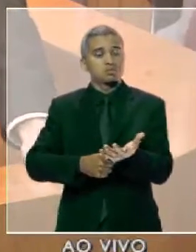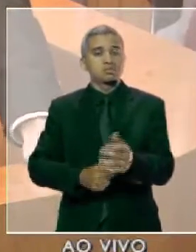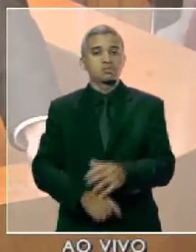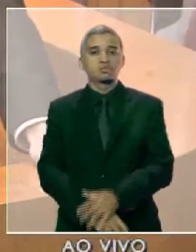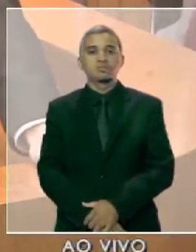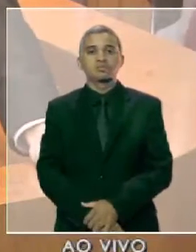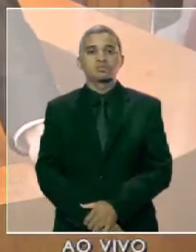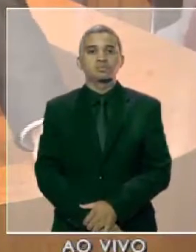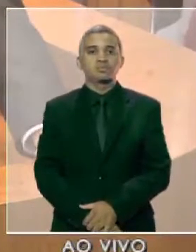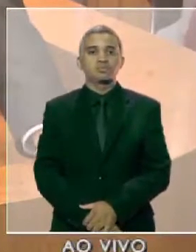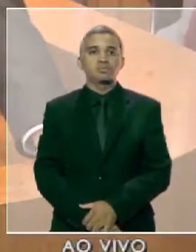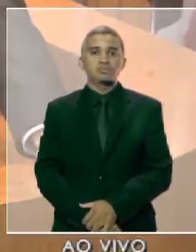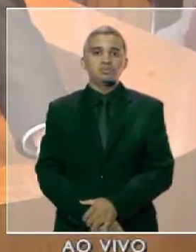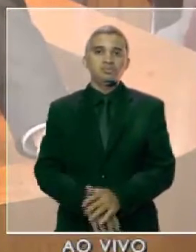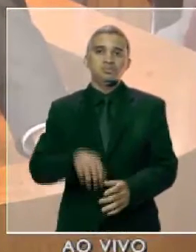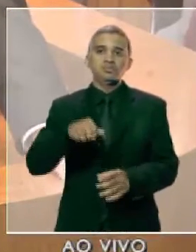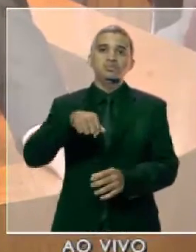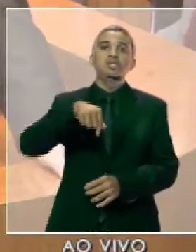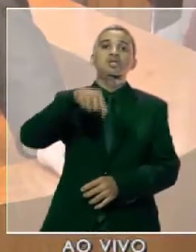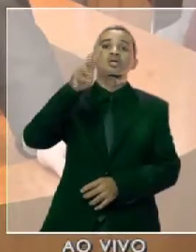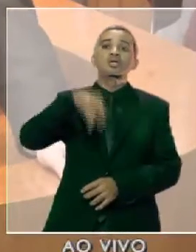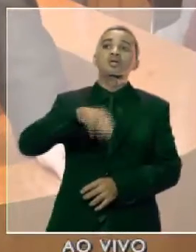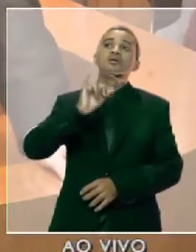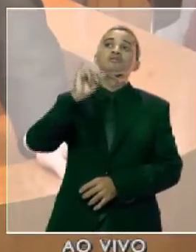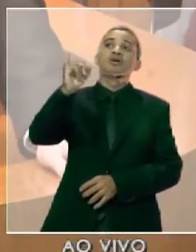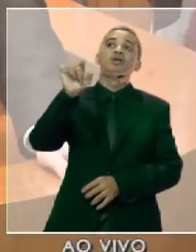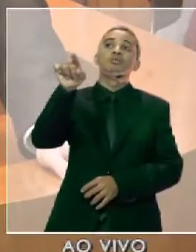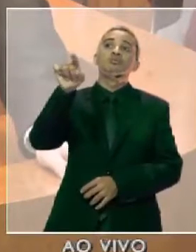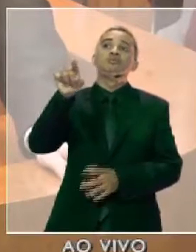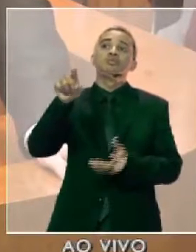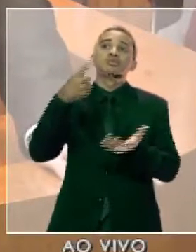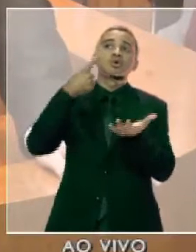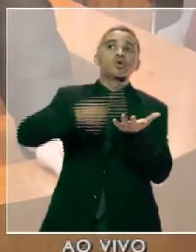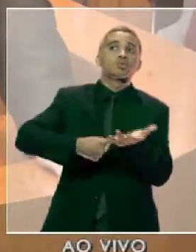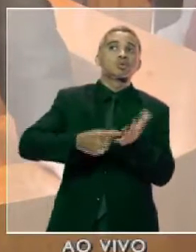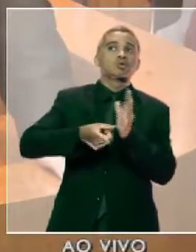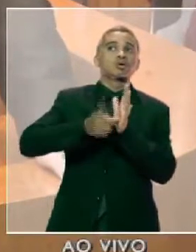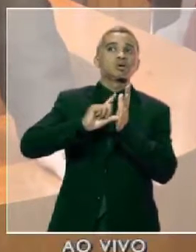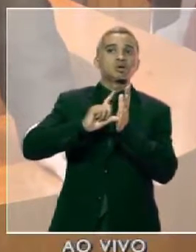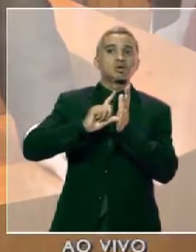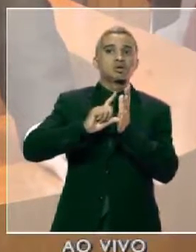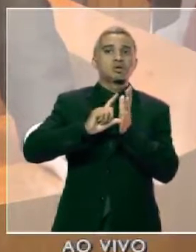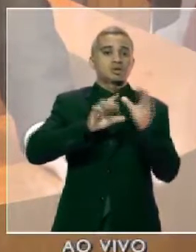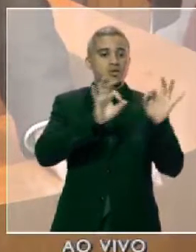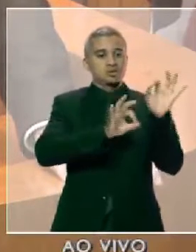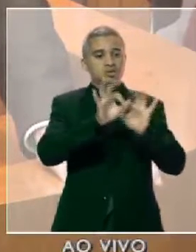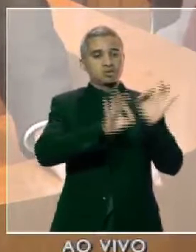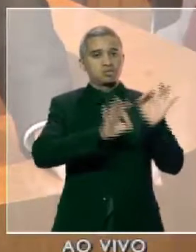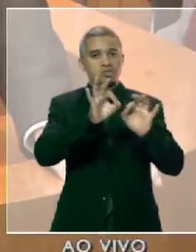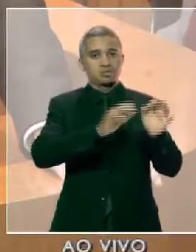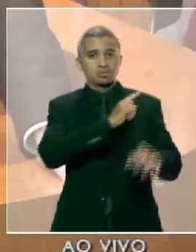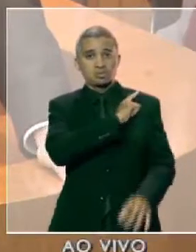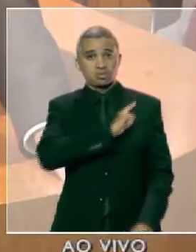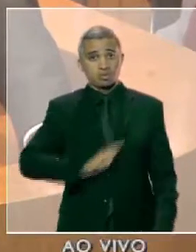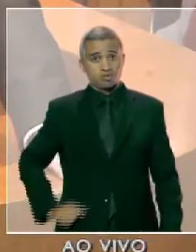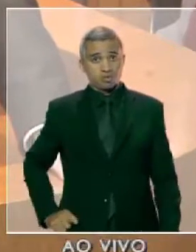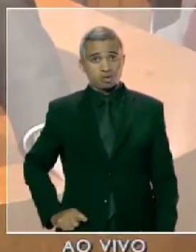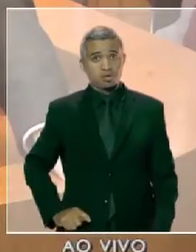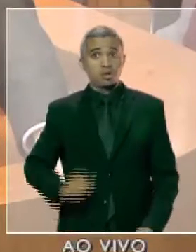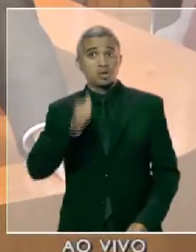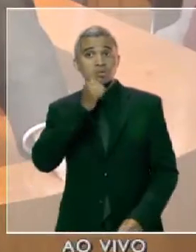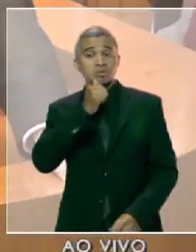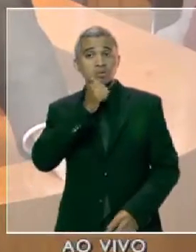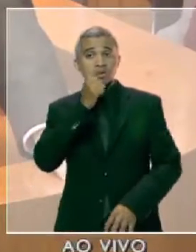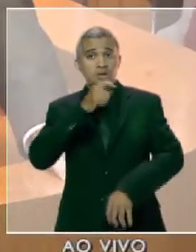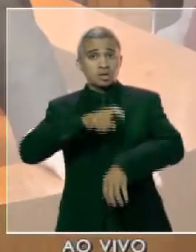Quem falou para a Vossa Excelência que foi combinado para ela não falar? O cerimonial do governo. Porque ela acabou de me ligar nesse minuto, ela